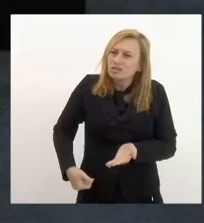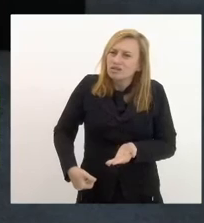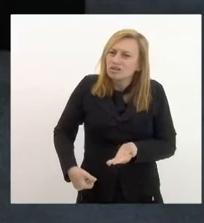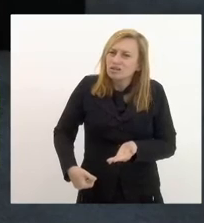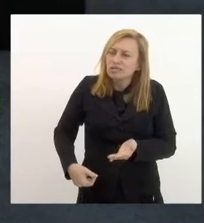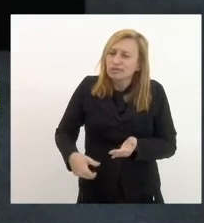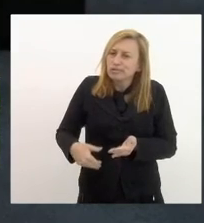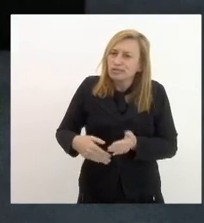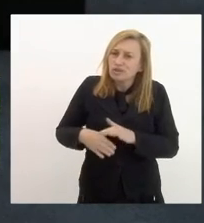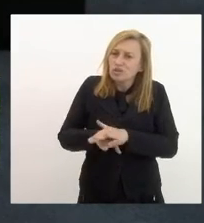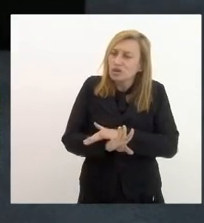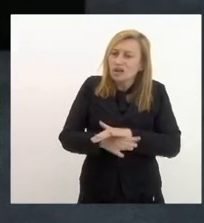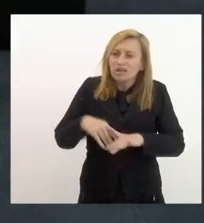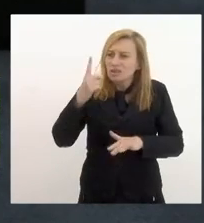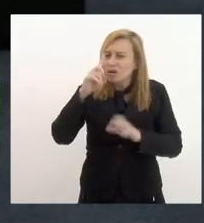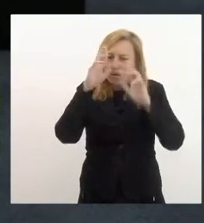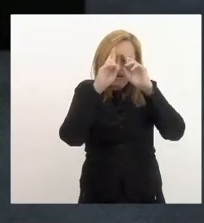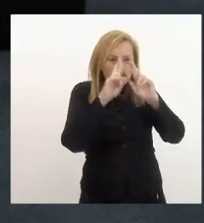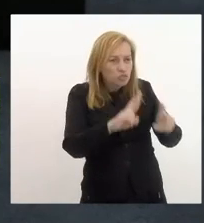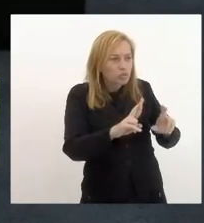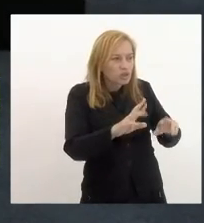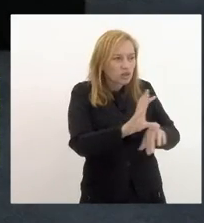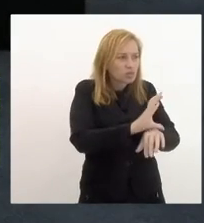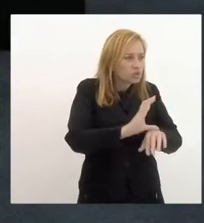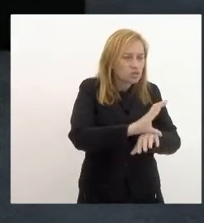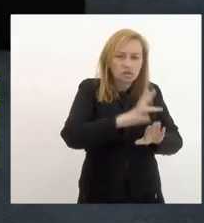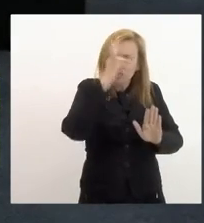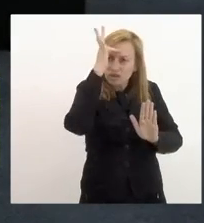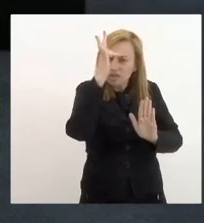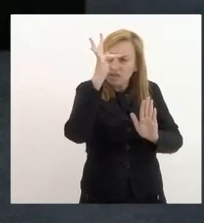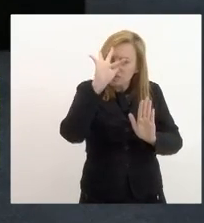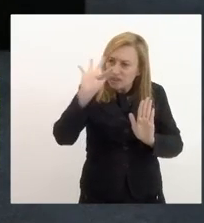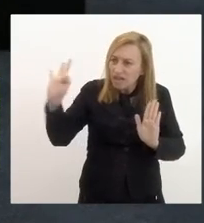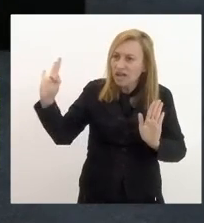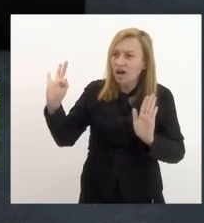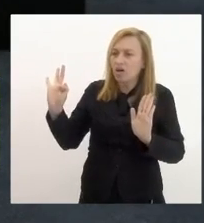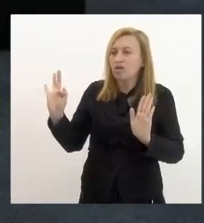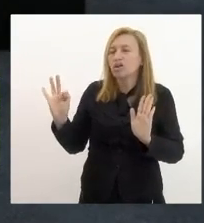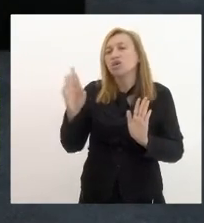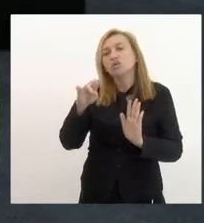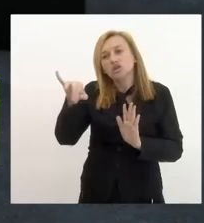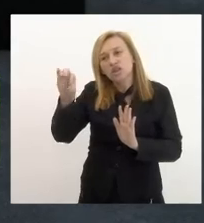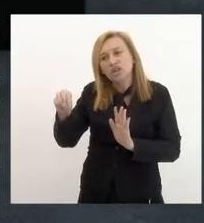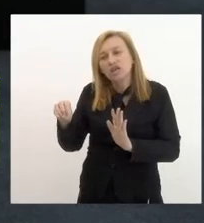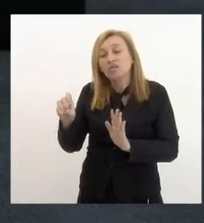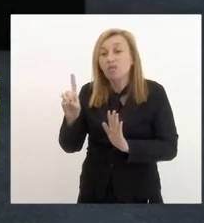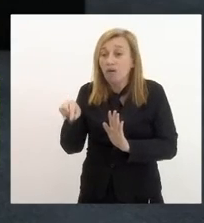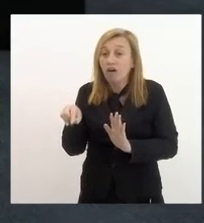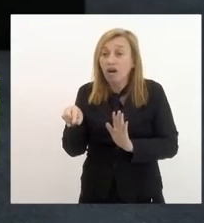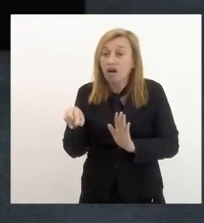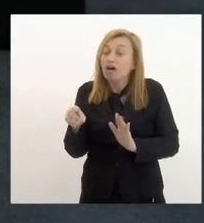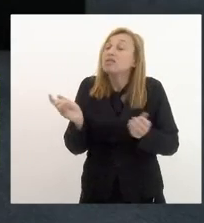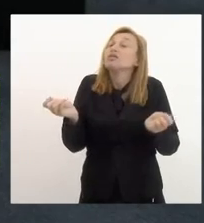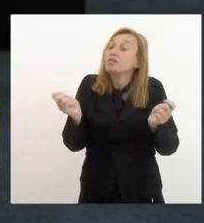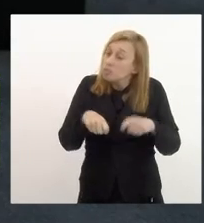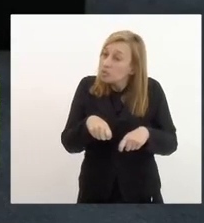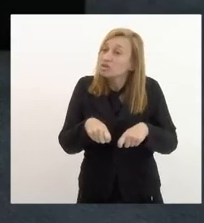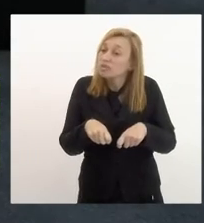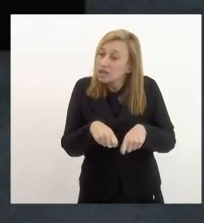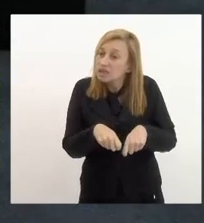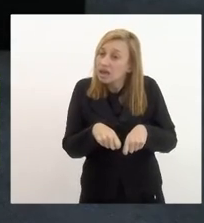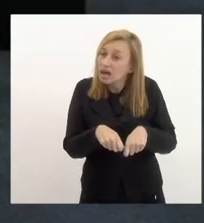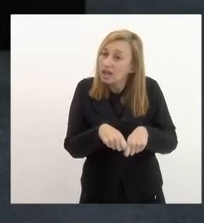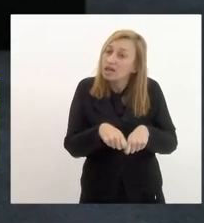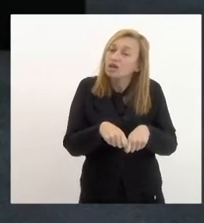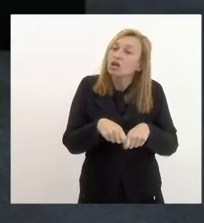costumeira não respeito à constituição federal e o triénio nada mais é do que esse essa possibilidade